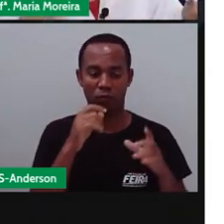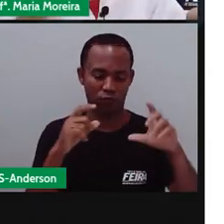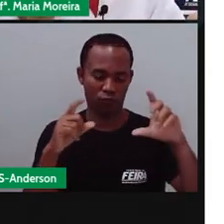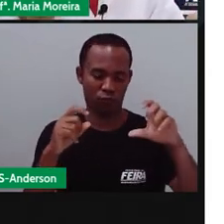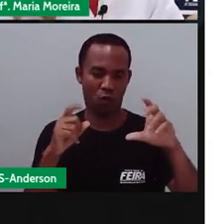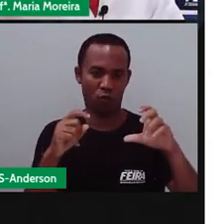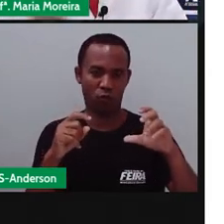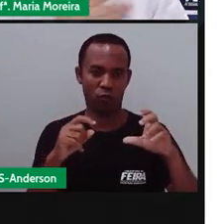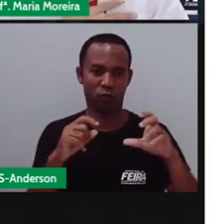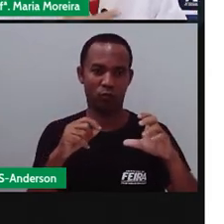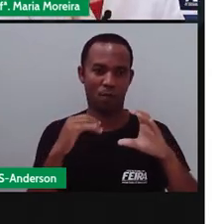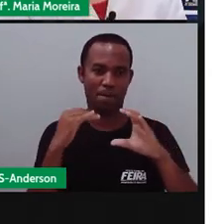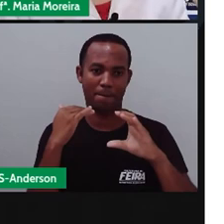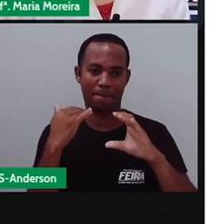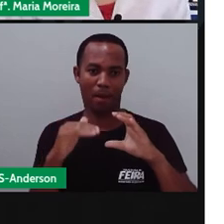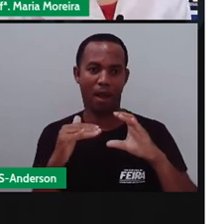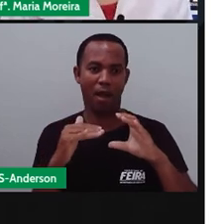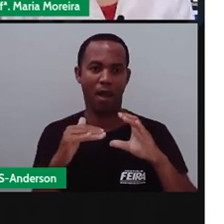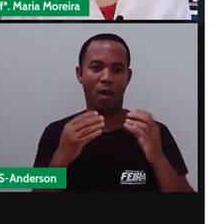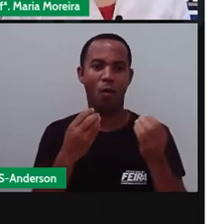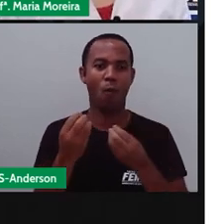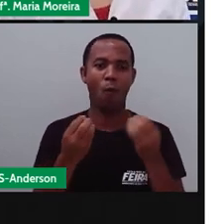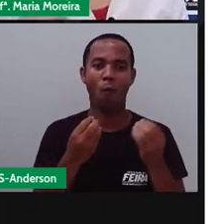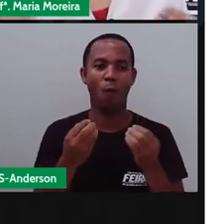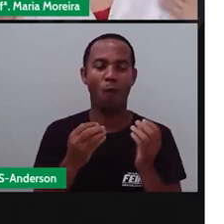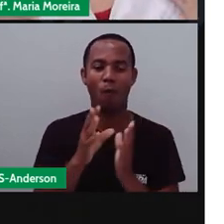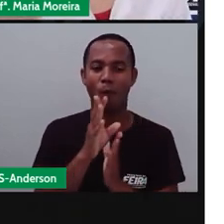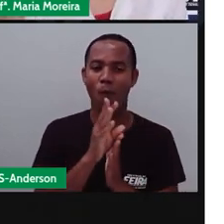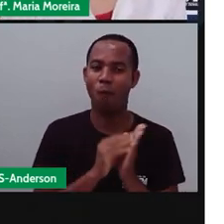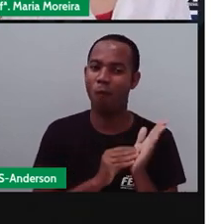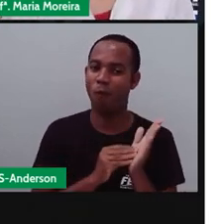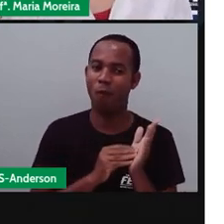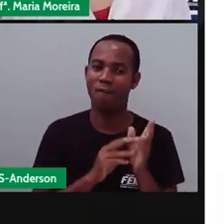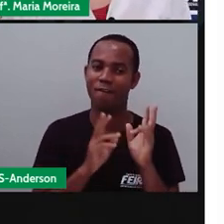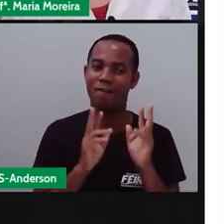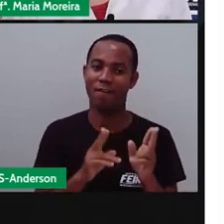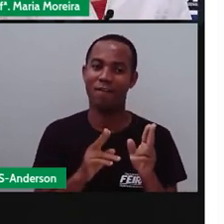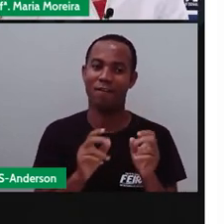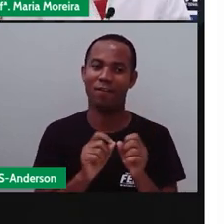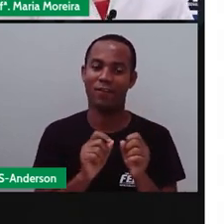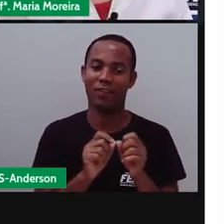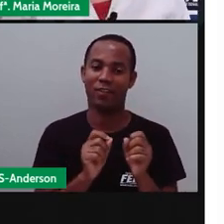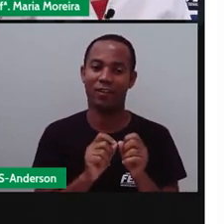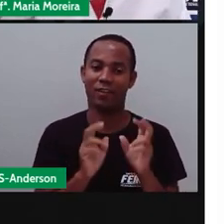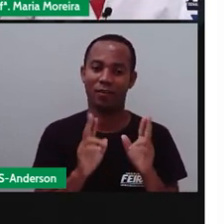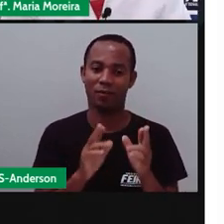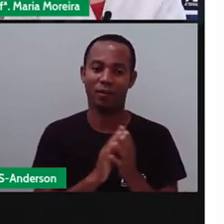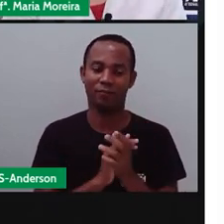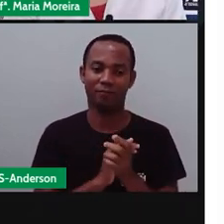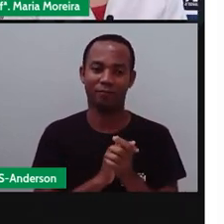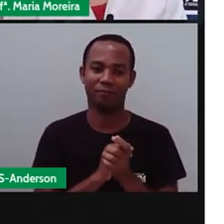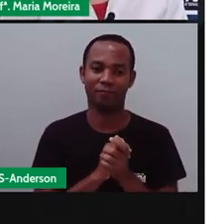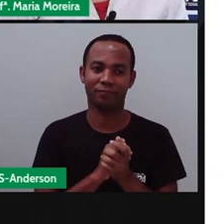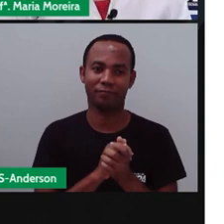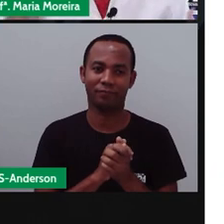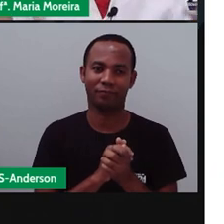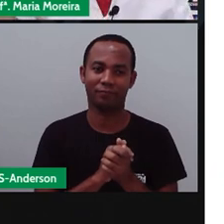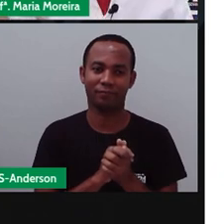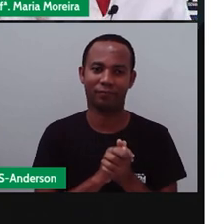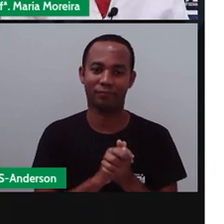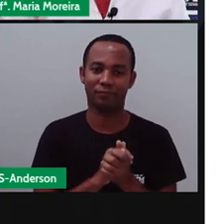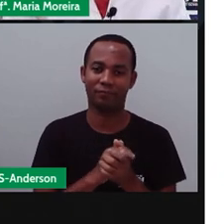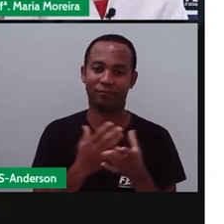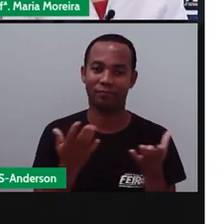foto, quem sabe, pro Maria ou Anderson ou pro Vânia, não acabo aí fazendo a receita que vocês indicaram pra gente. A gente